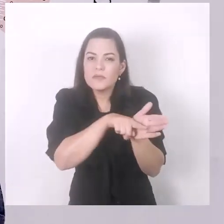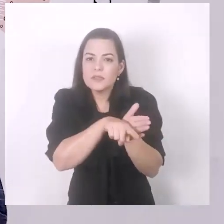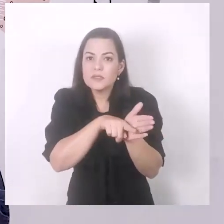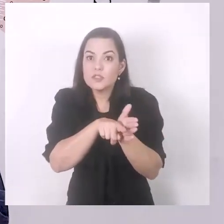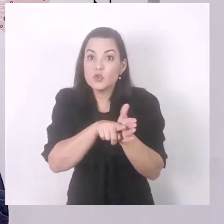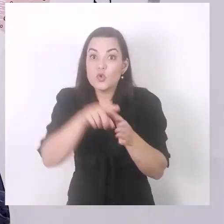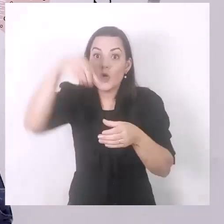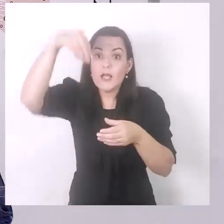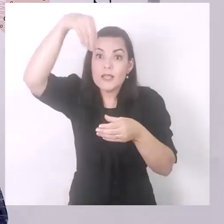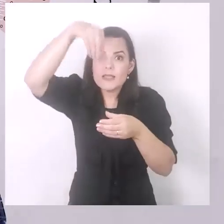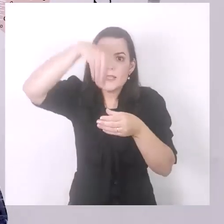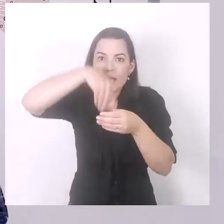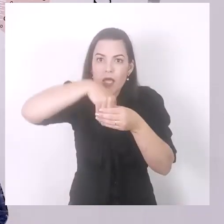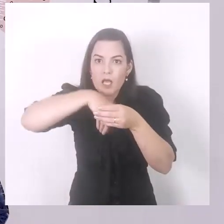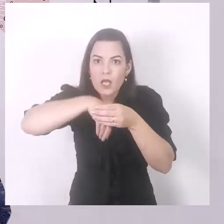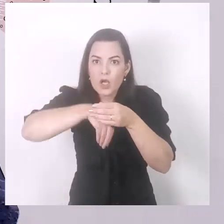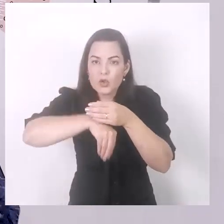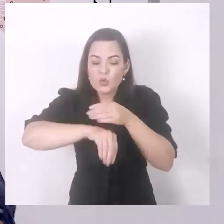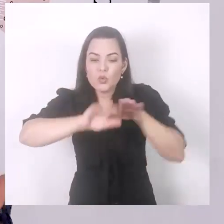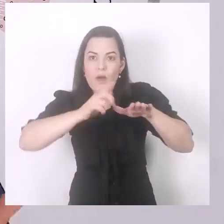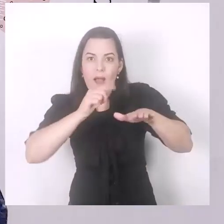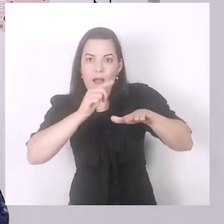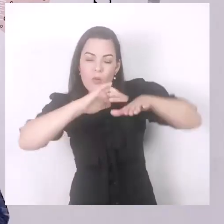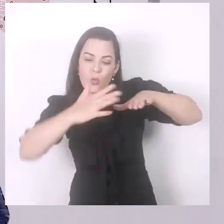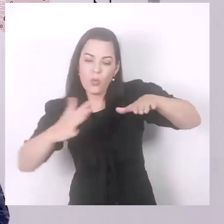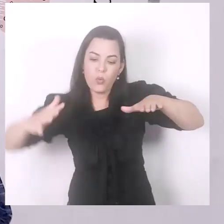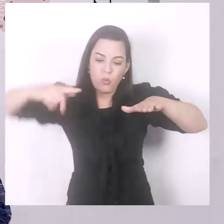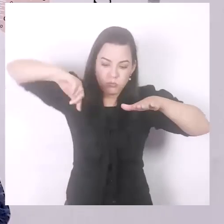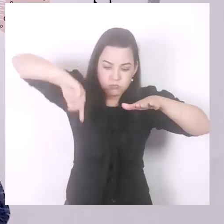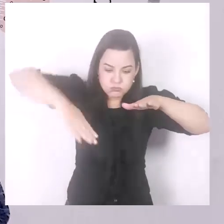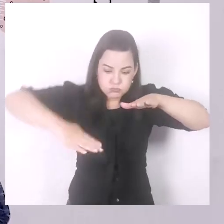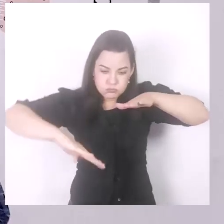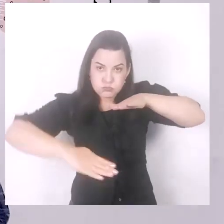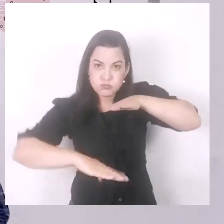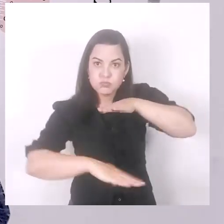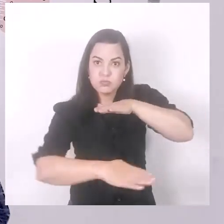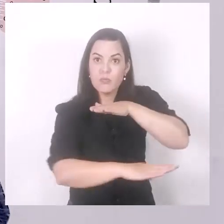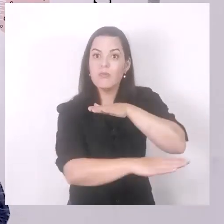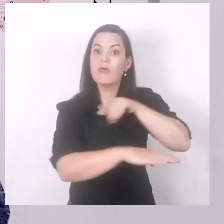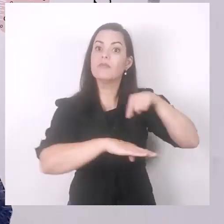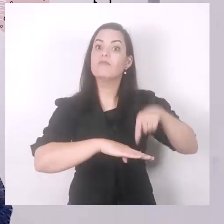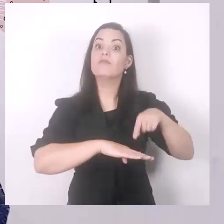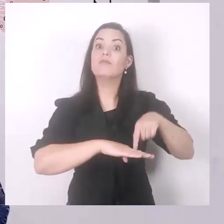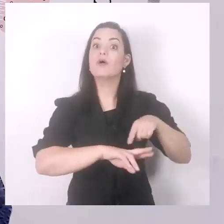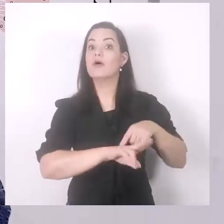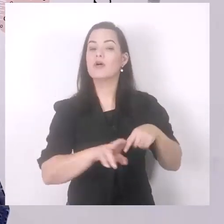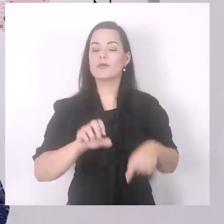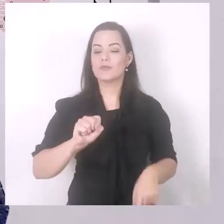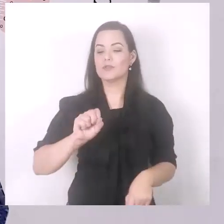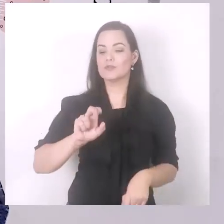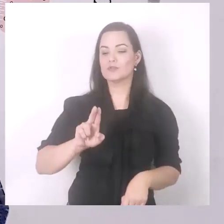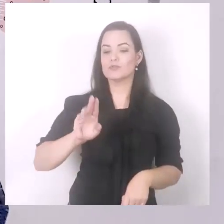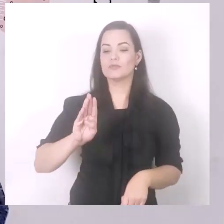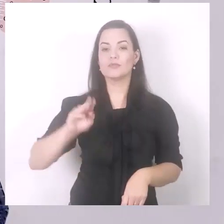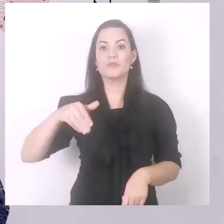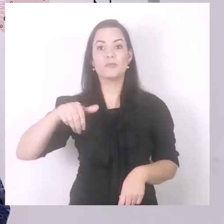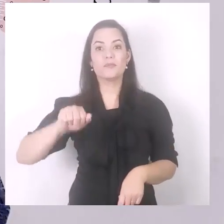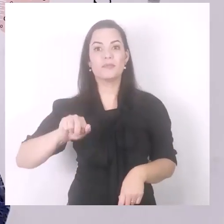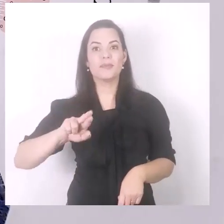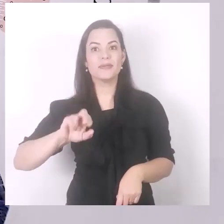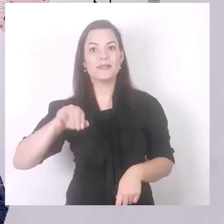do mar. E para isso eram construídos submarinos. Então, tínhamos os